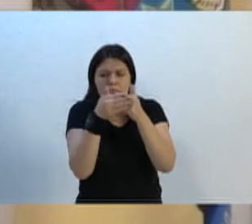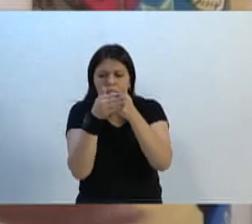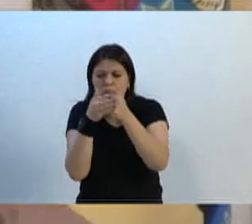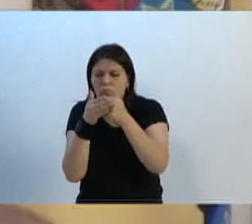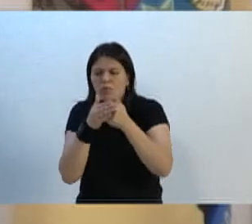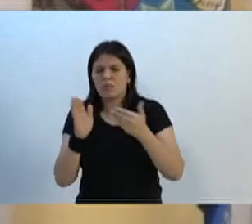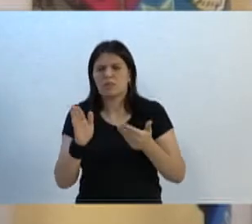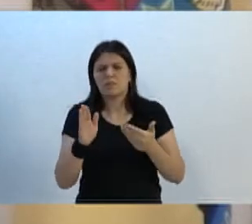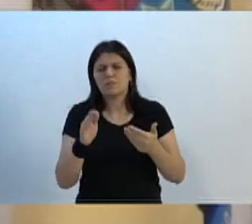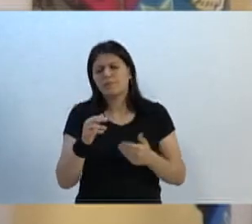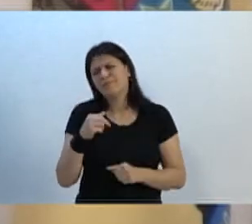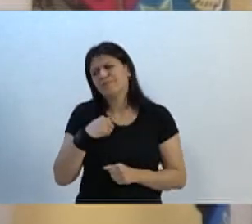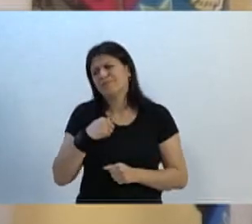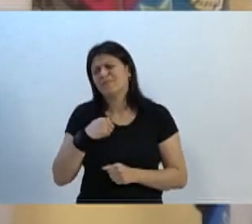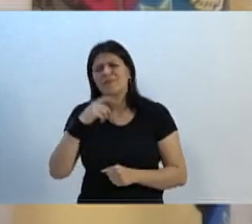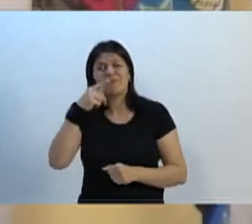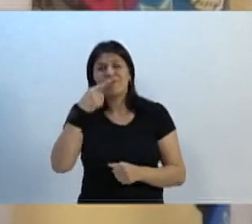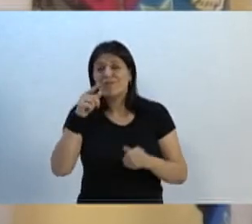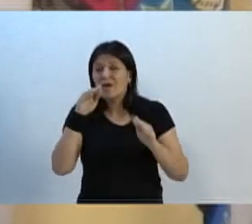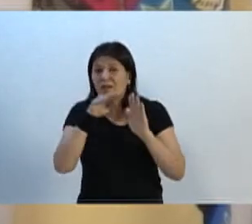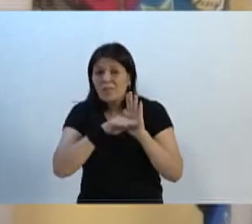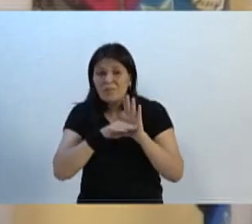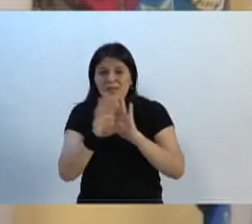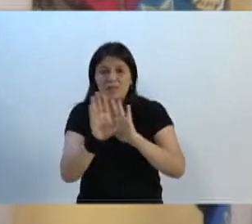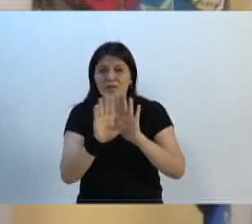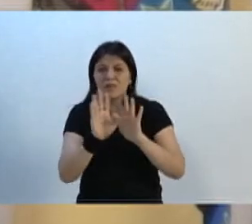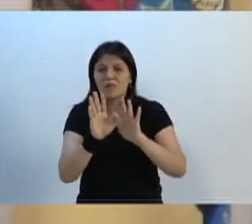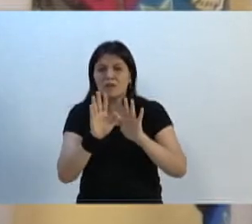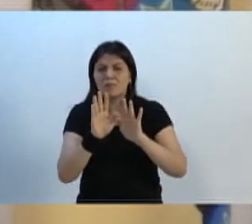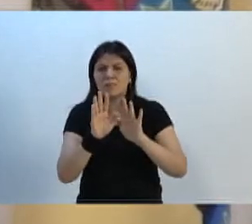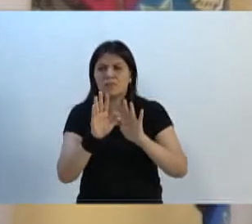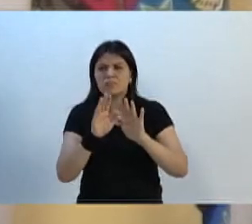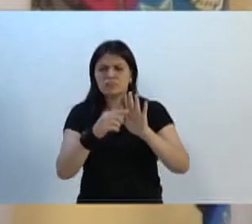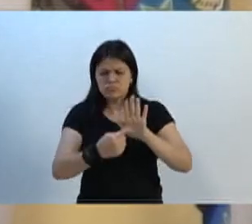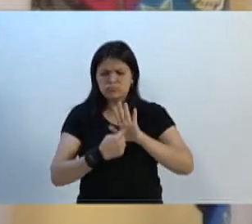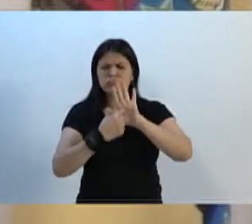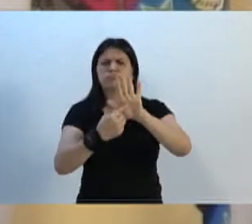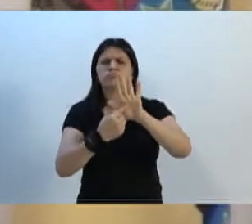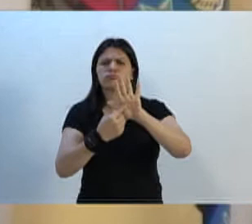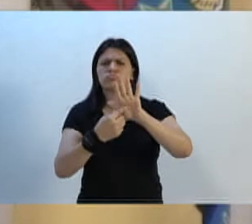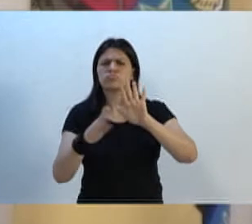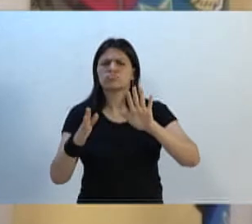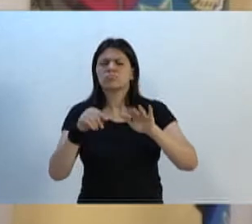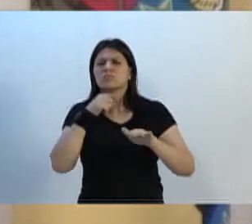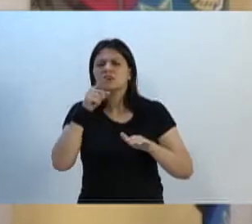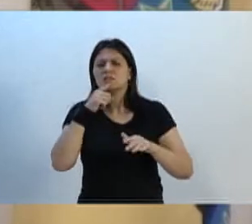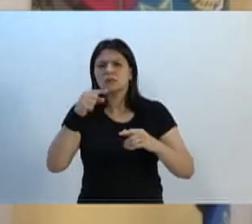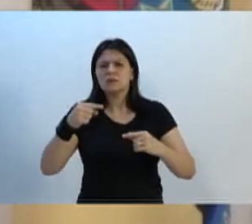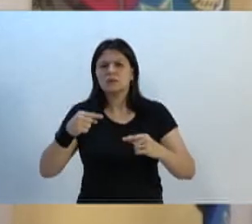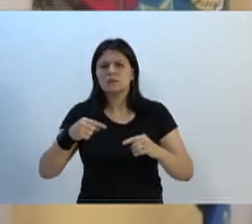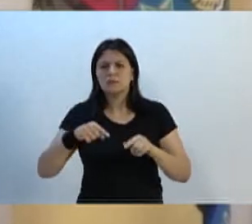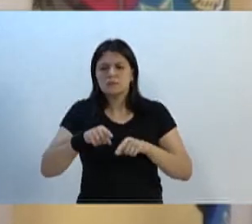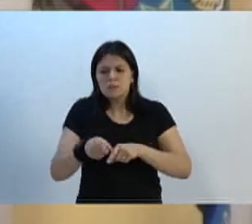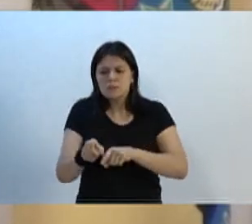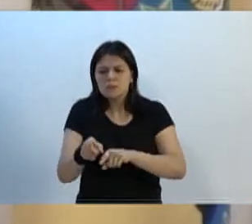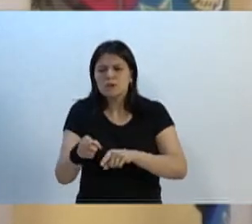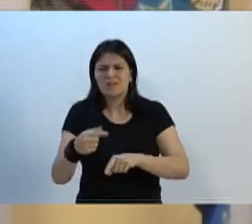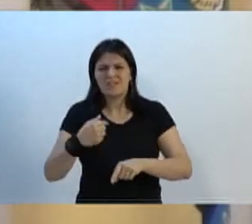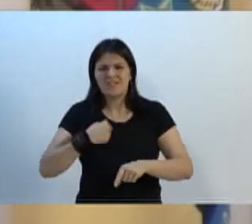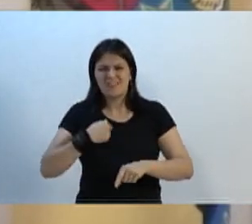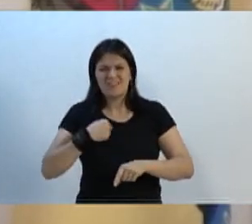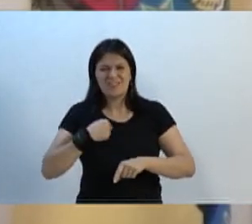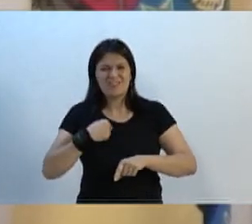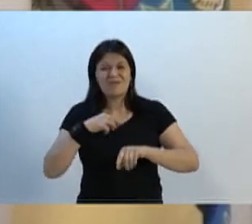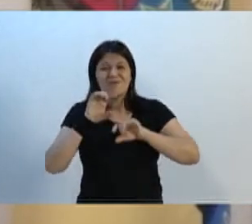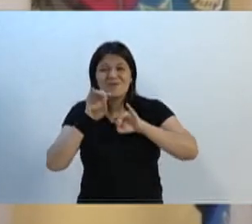dizer pra mim não Ronaldo eu não vou falar menos não falo menos quando for da educação e não adianta vir com ameaça para cima de mim porque eu não me